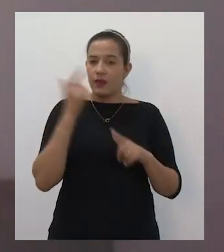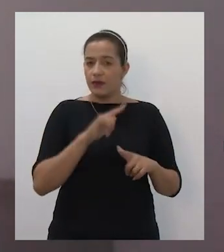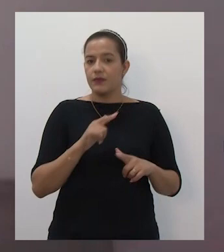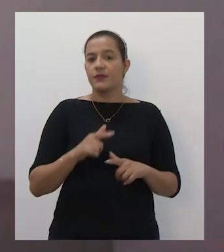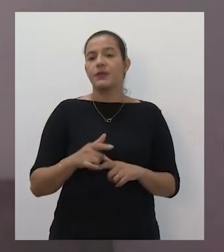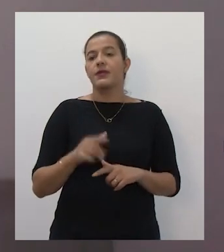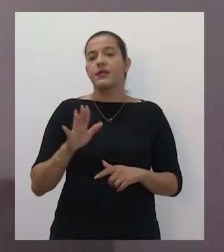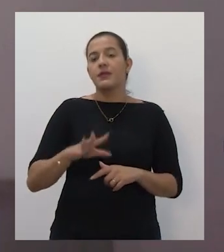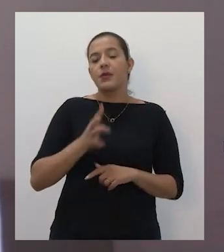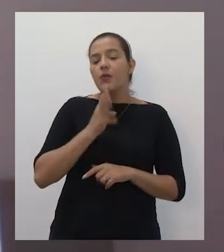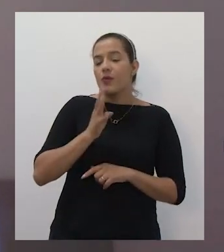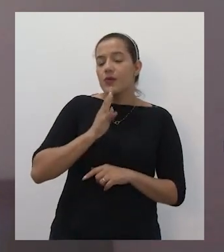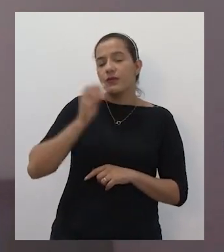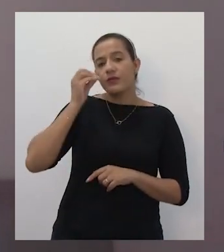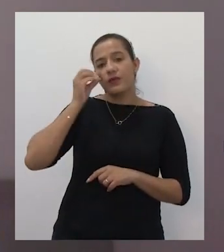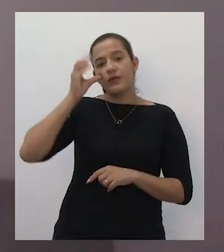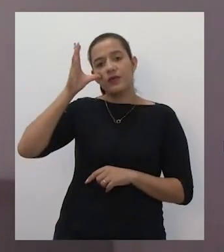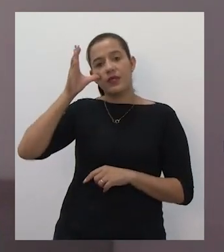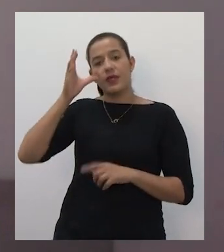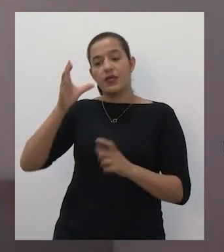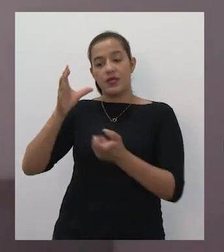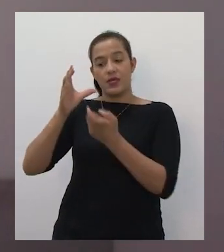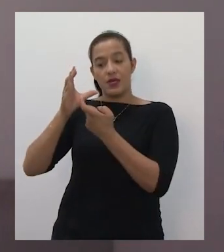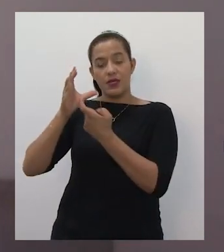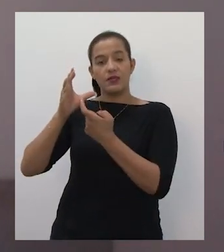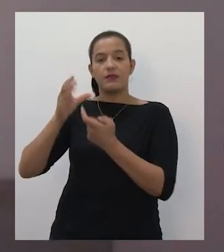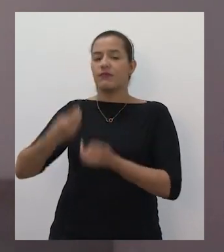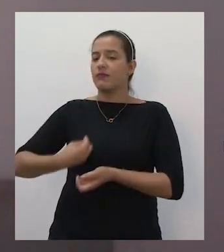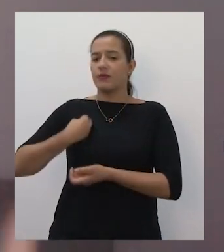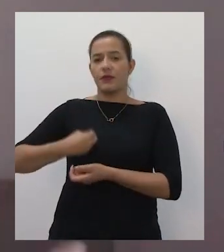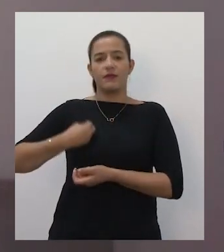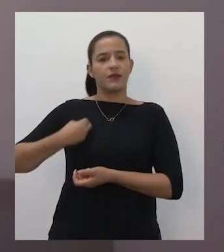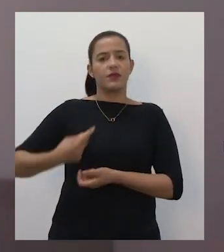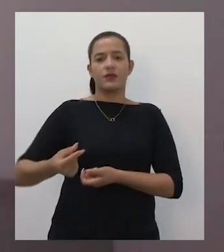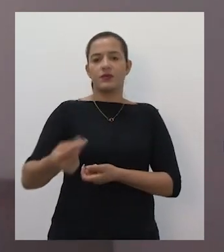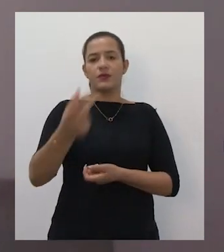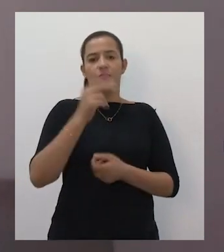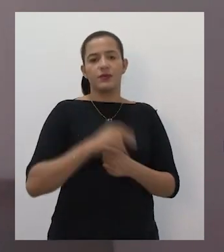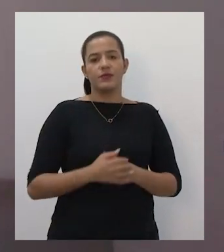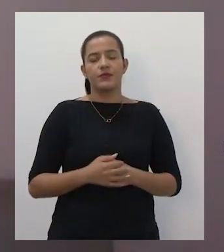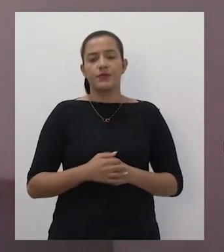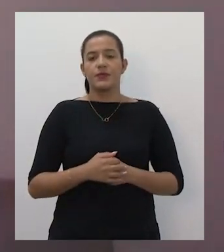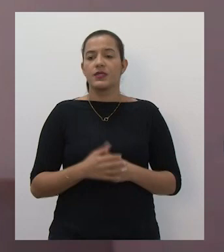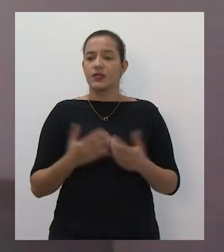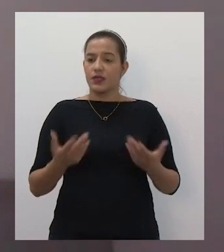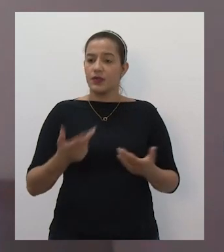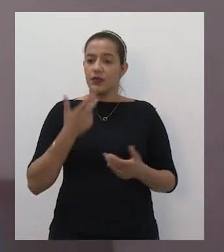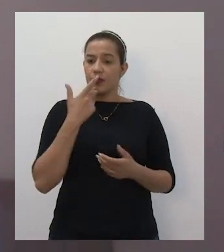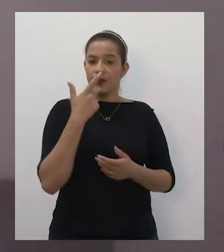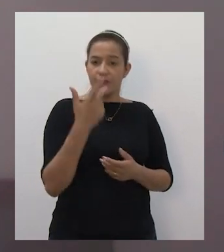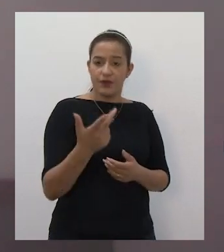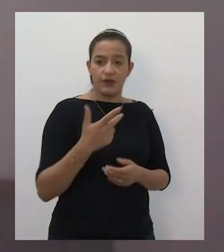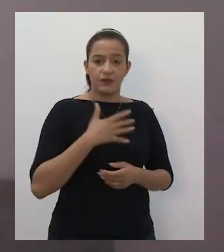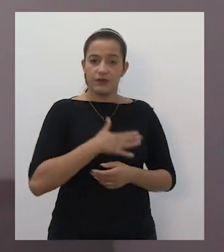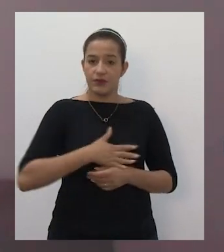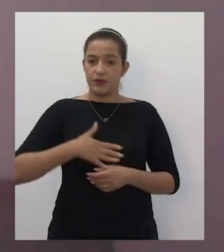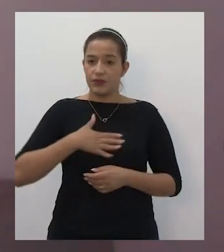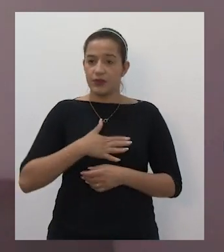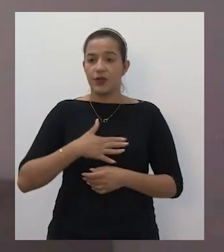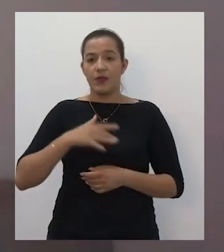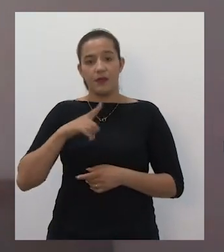ganhar conhecimento e levar conhecimento. Então, quando eu falo que é gostoso, é claro que eu tenho os meus